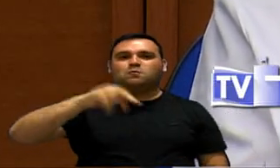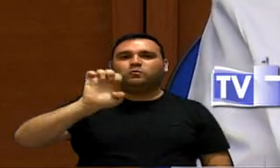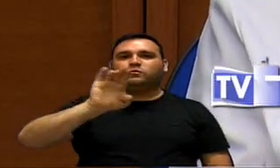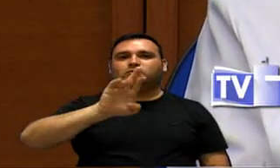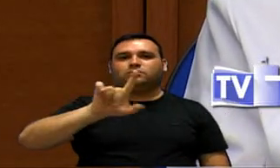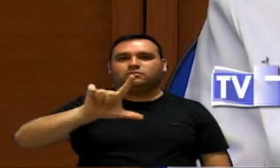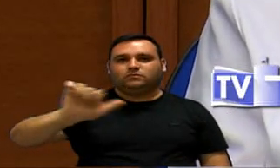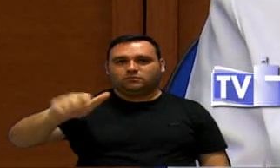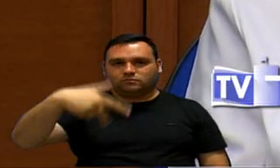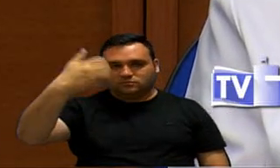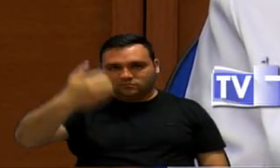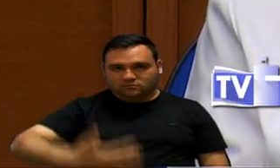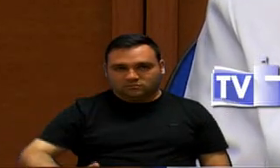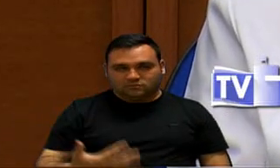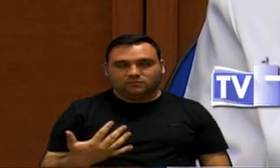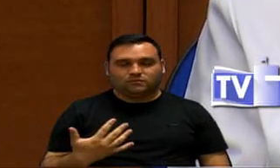aqui,